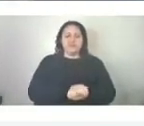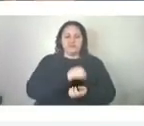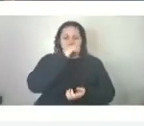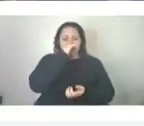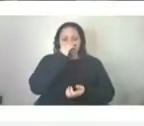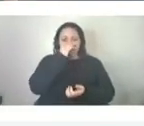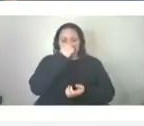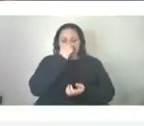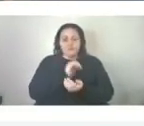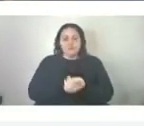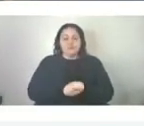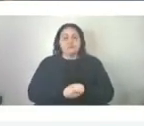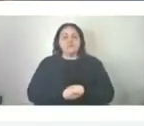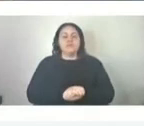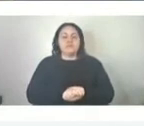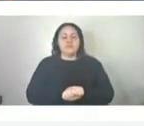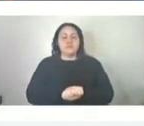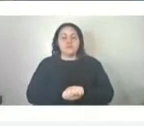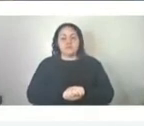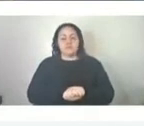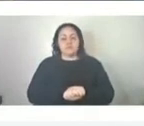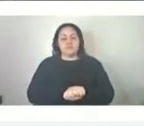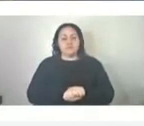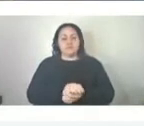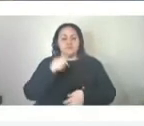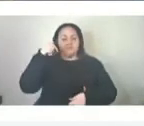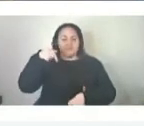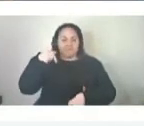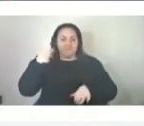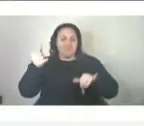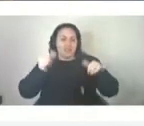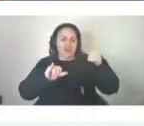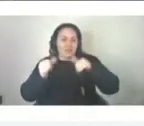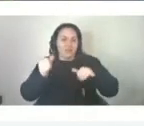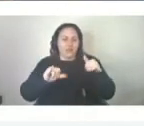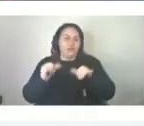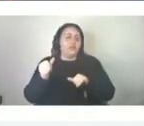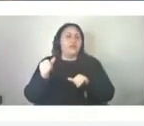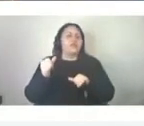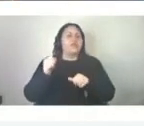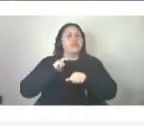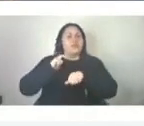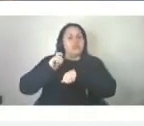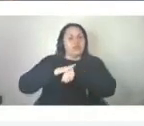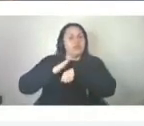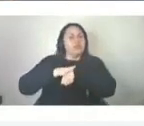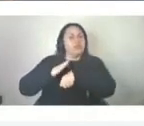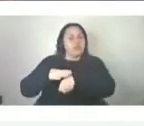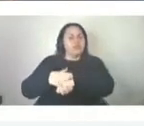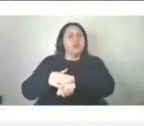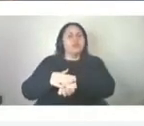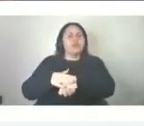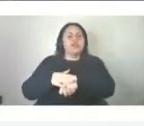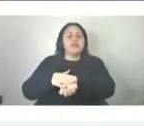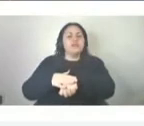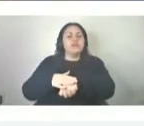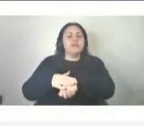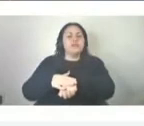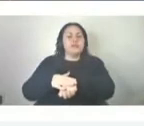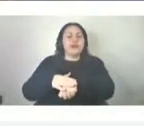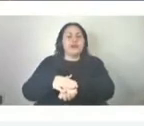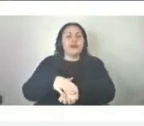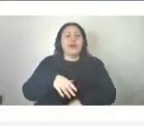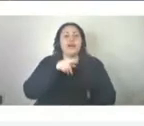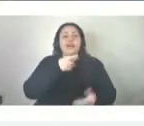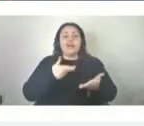Tá? Esse laboratório ele durou o tempo suficiente para poder me para eu poder ser convidado para ser então professor